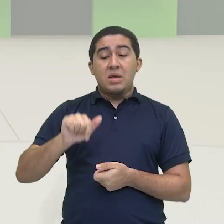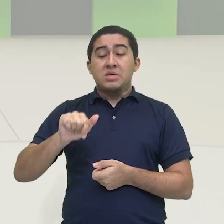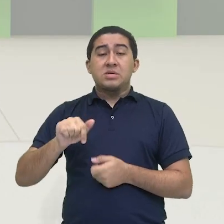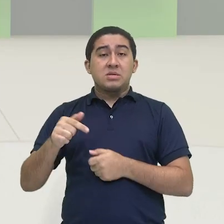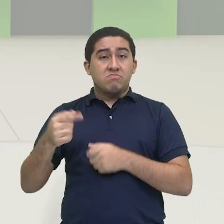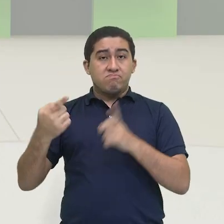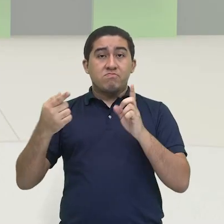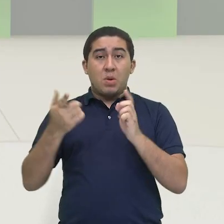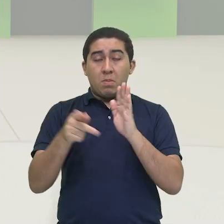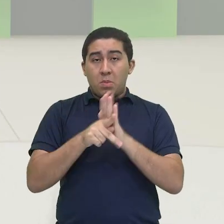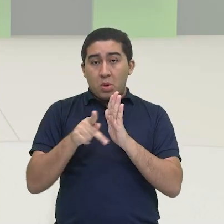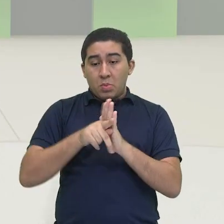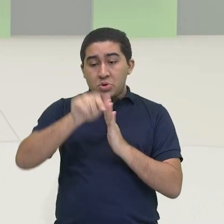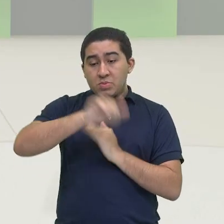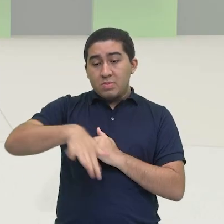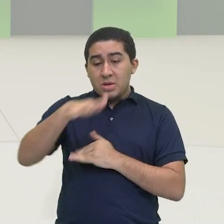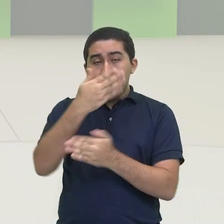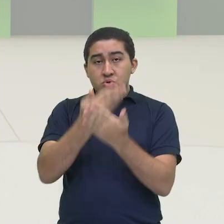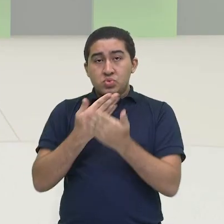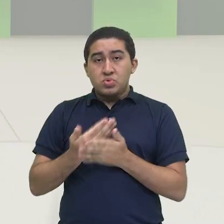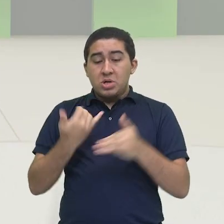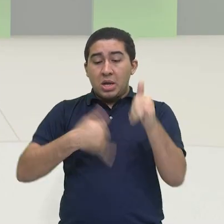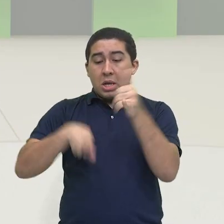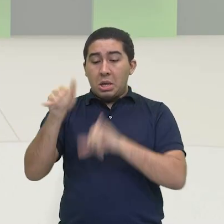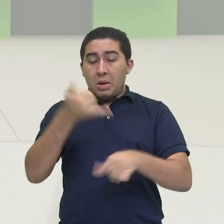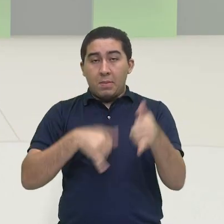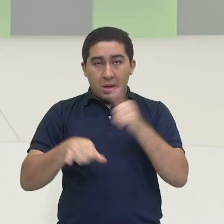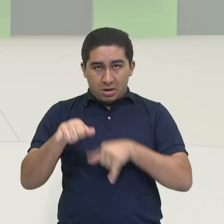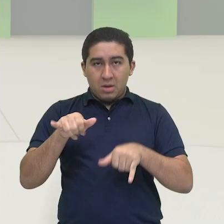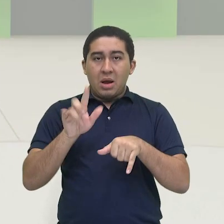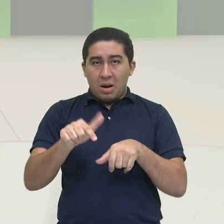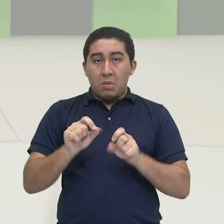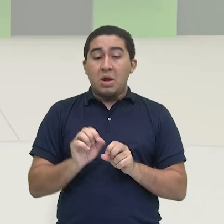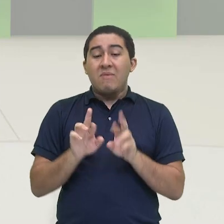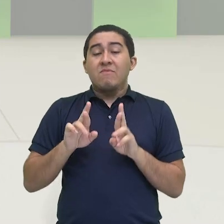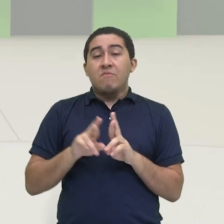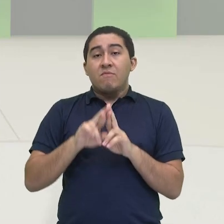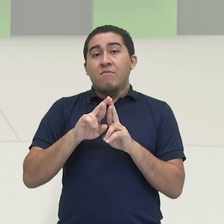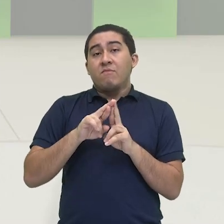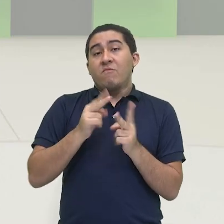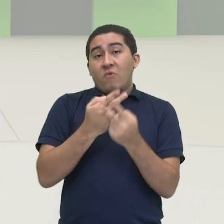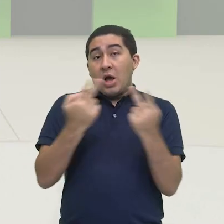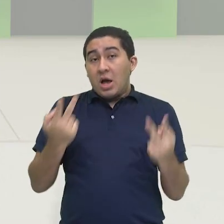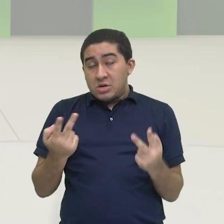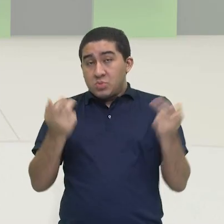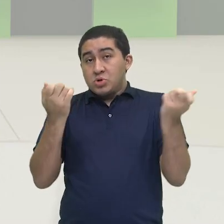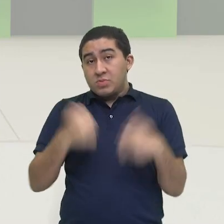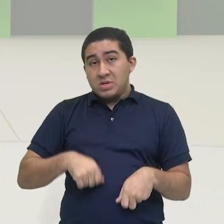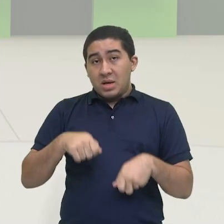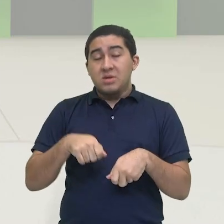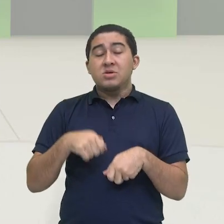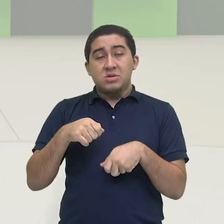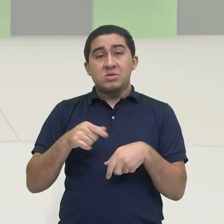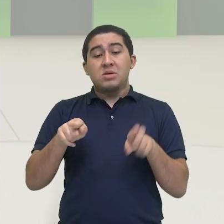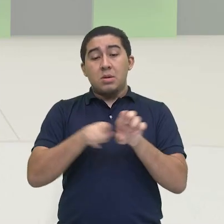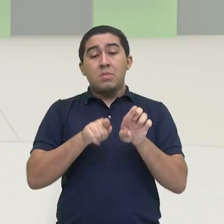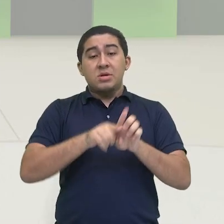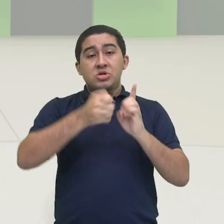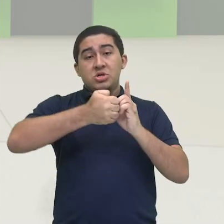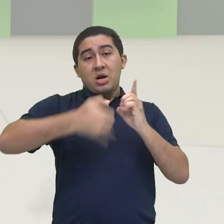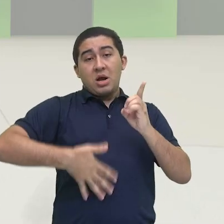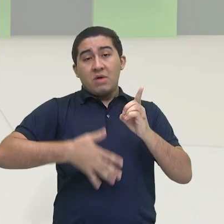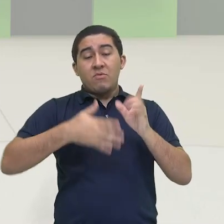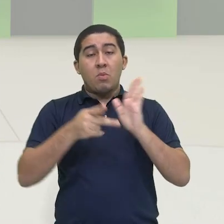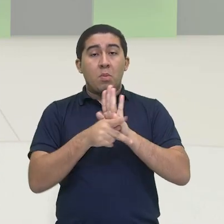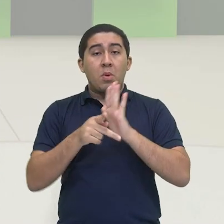domínios, eles fornecem diferentes maneiras e descrevem o comportamento químico,